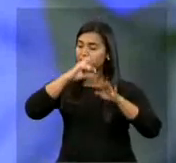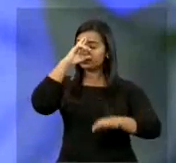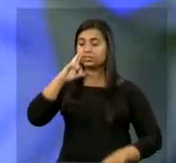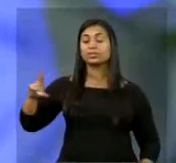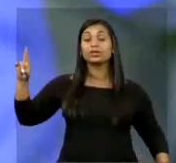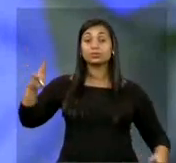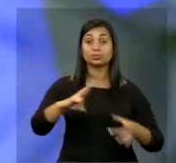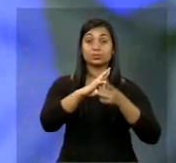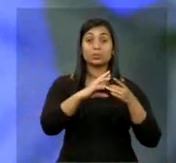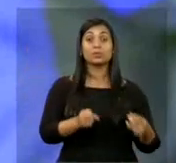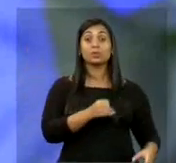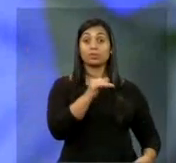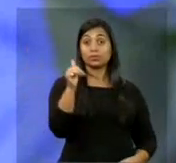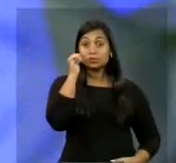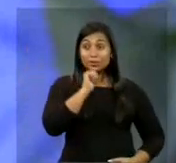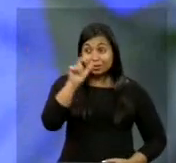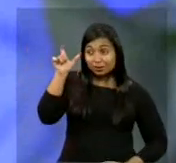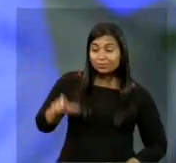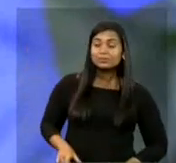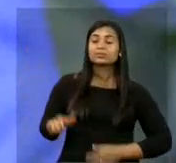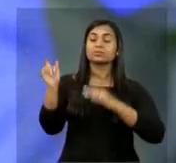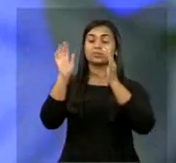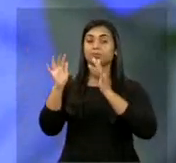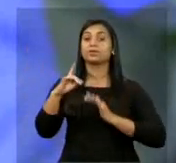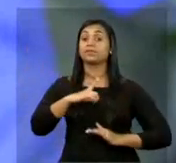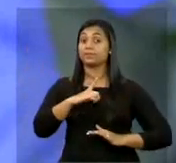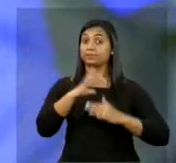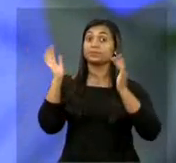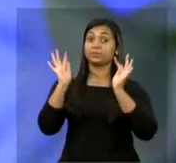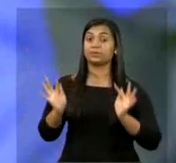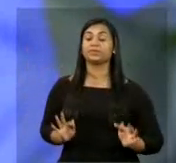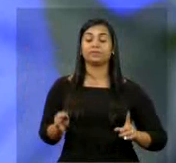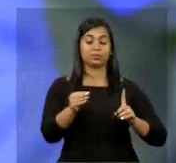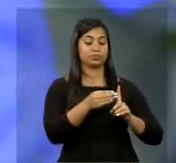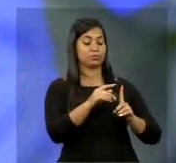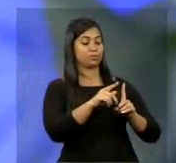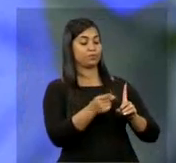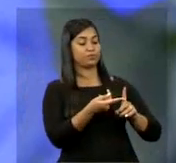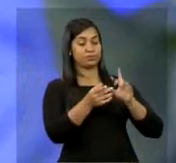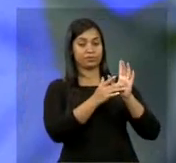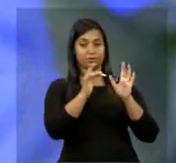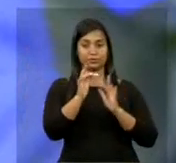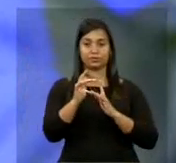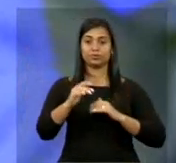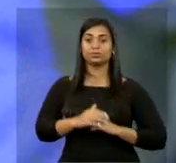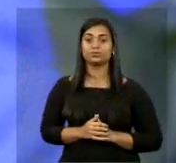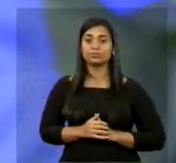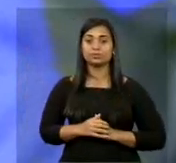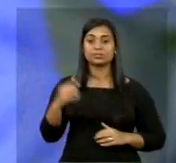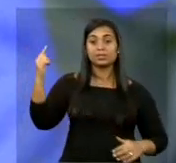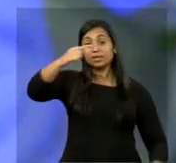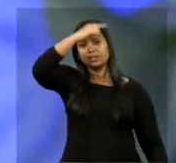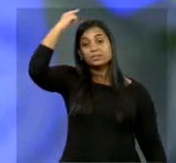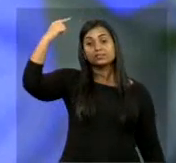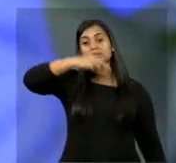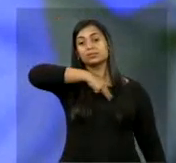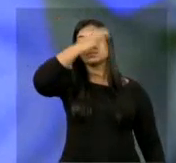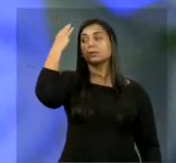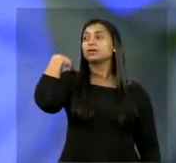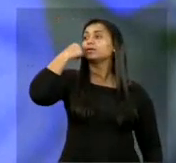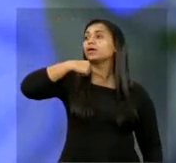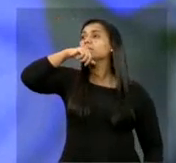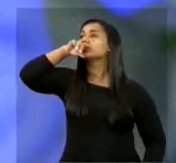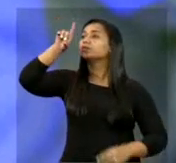Maria, cheia de graça, o Senhor é convosco. Bendita sois vós entre as mulheres e bendito é o fruto do vosso ventre, Jesus.